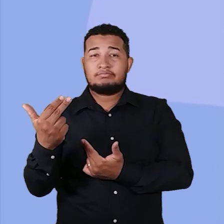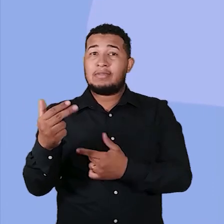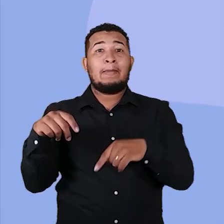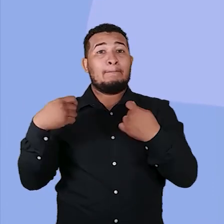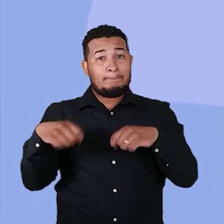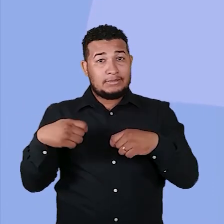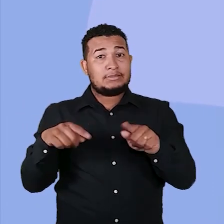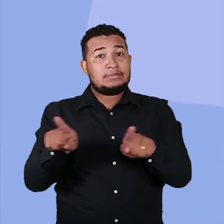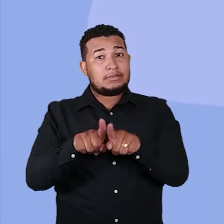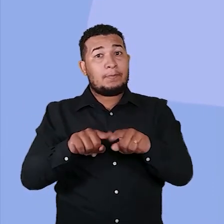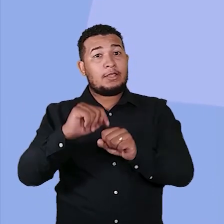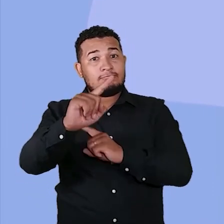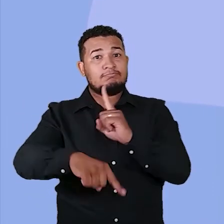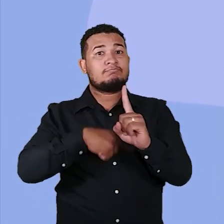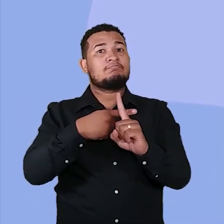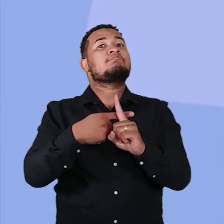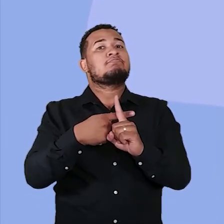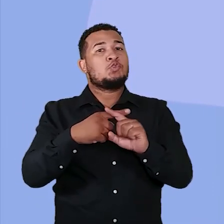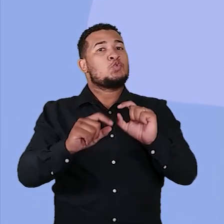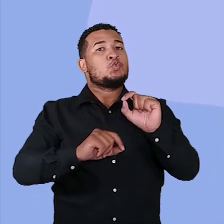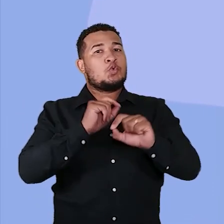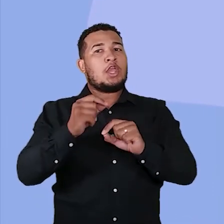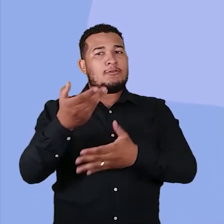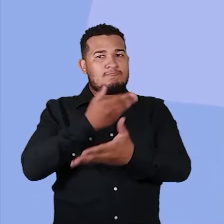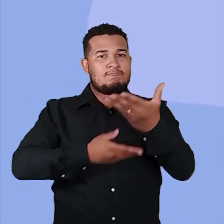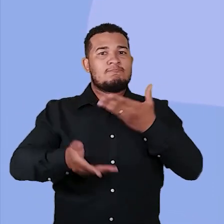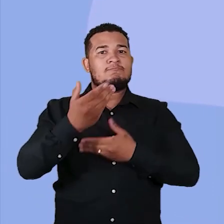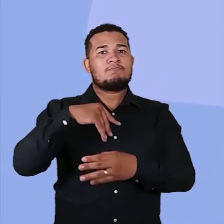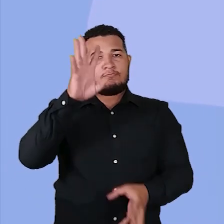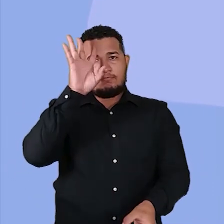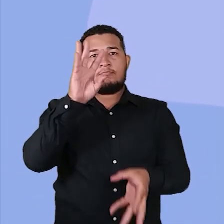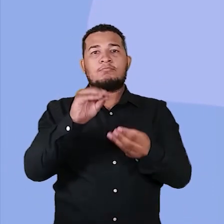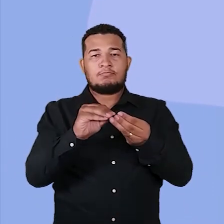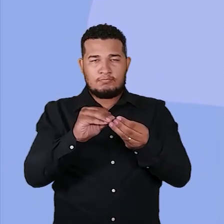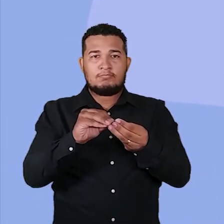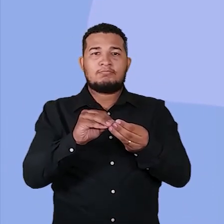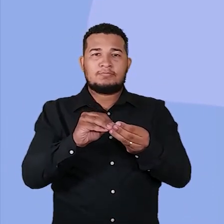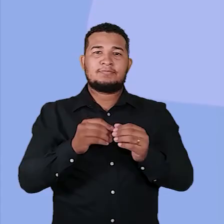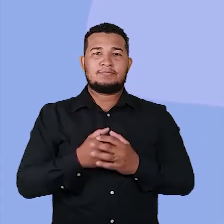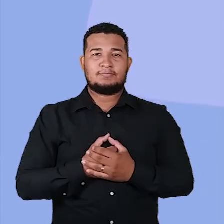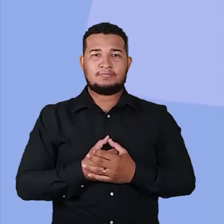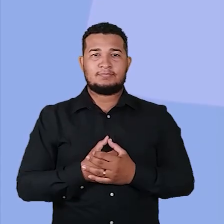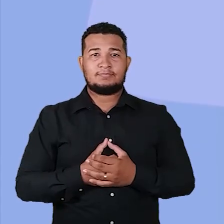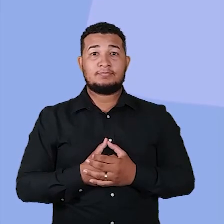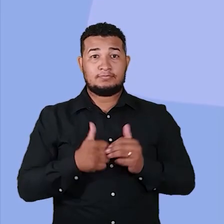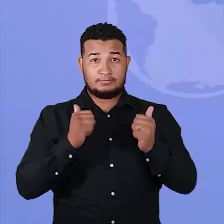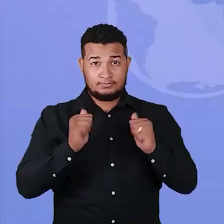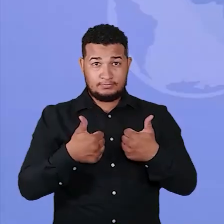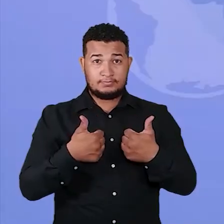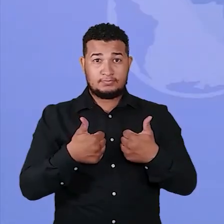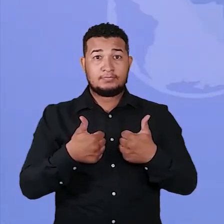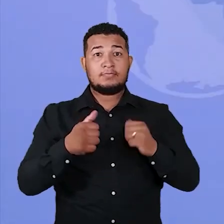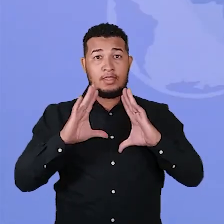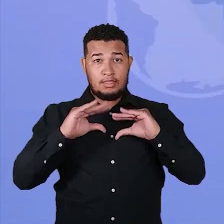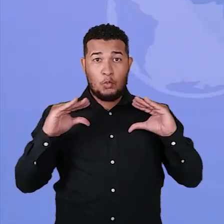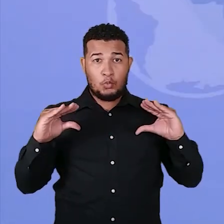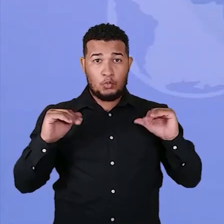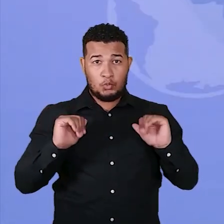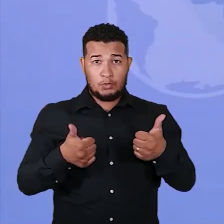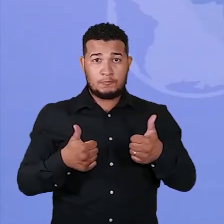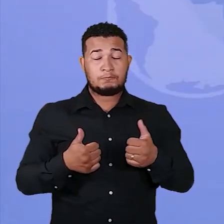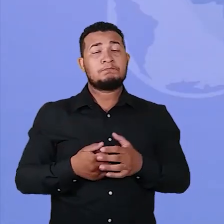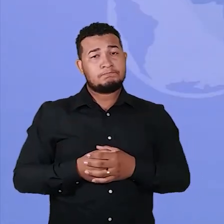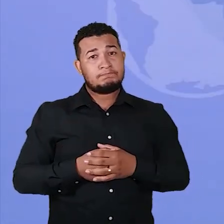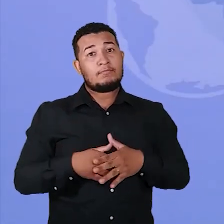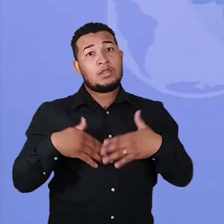idioma, português, espanhol, etc., para estabelecermos interação e compreensão. Beleza, galera?